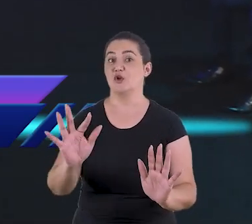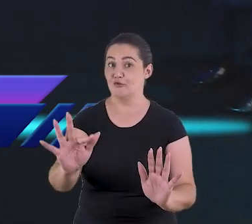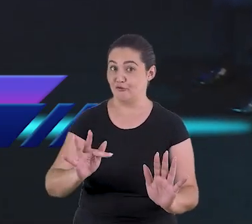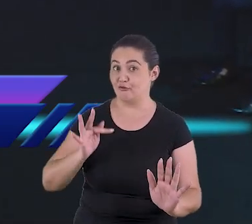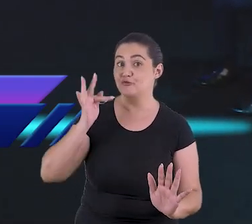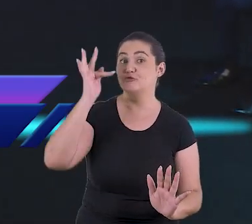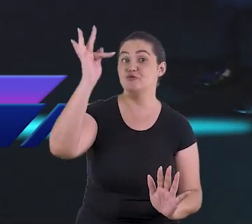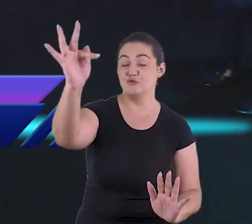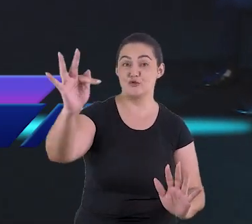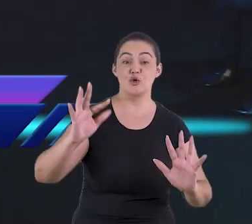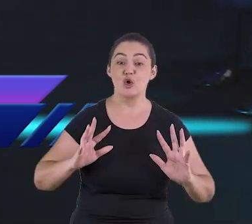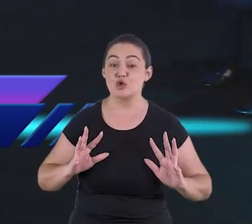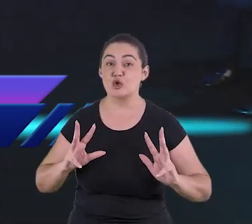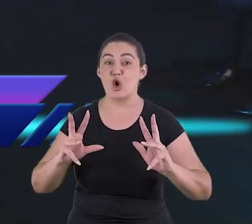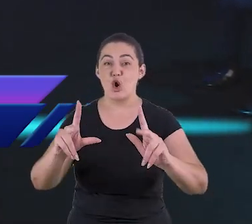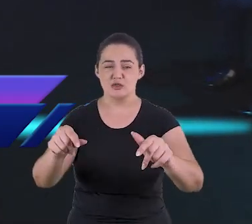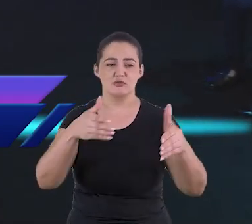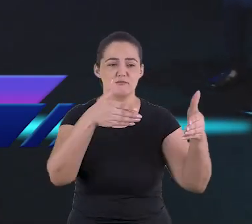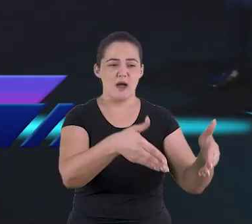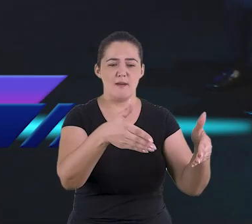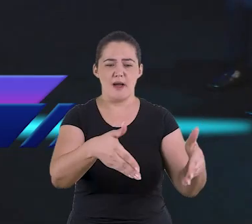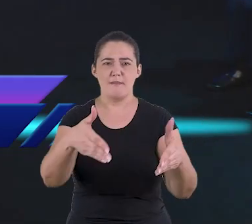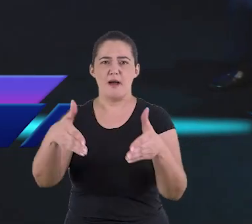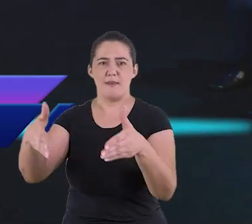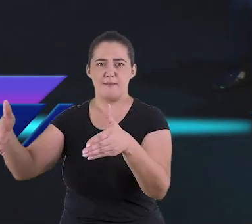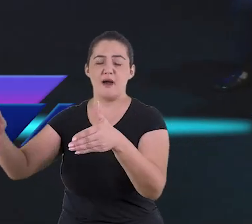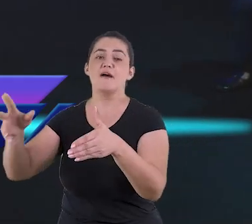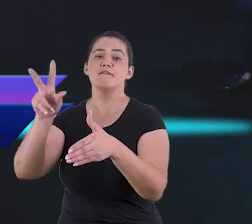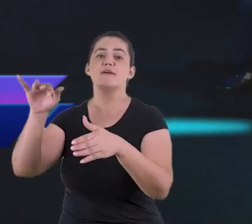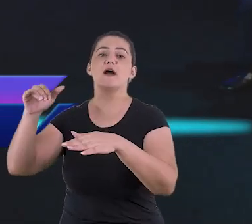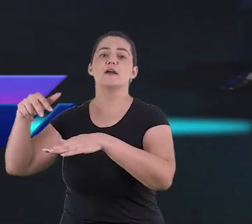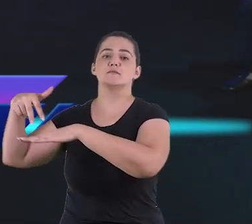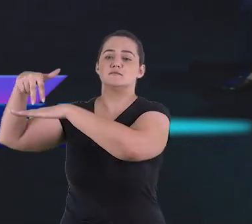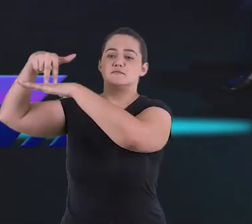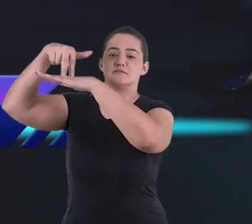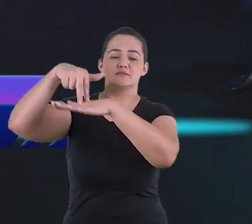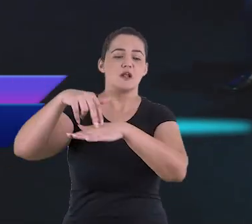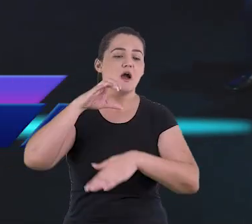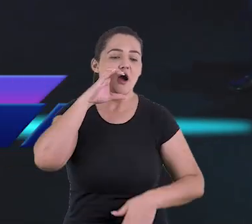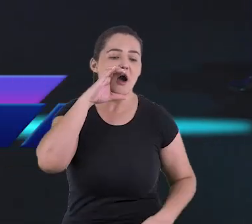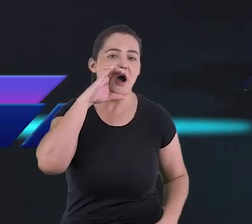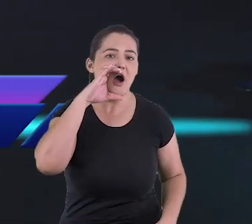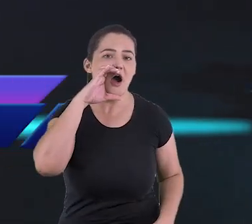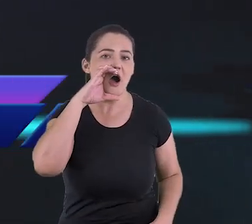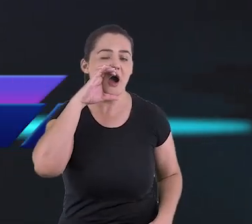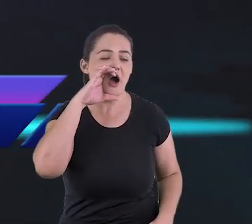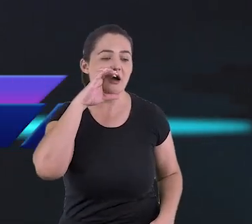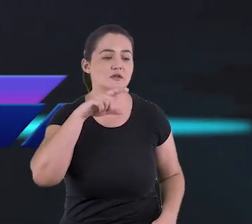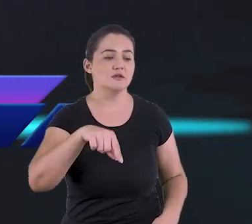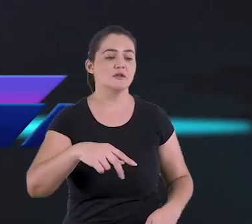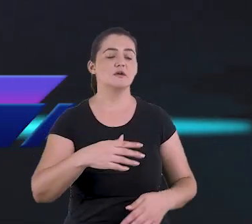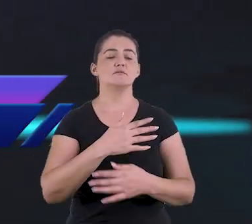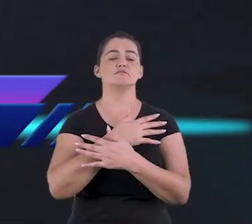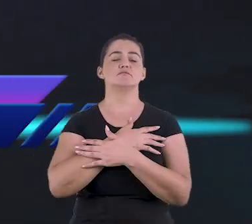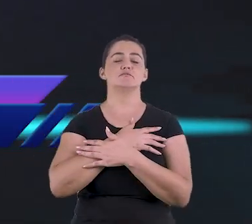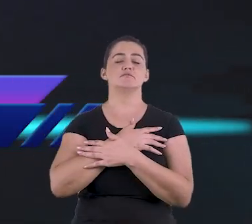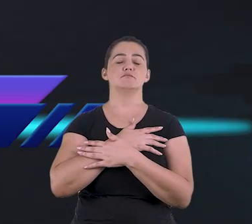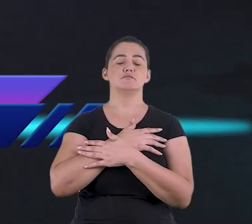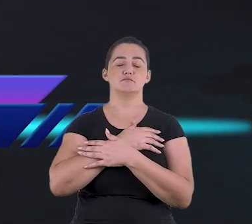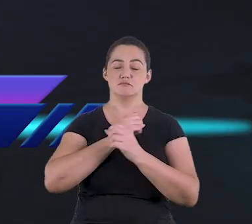disto, porque vem a hora em que todos os que se acham nos túmulos ouvirão a sua voz e